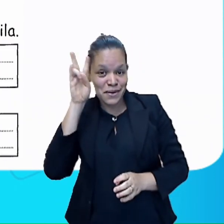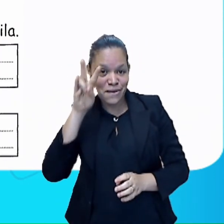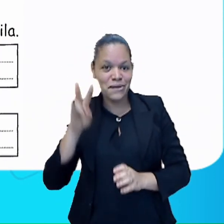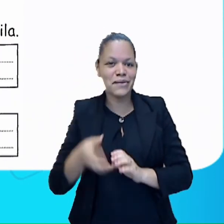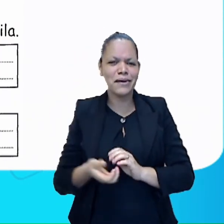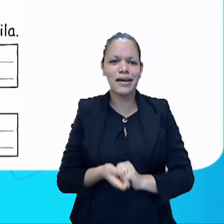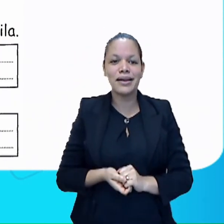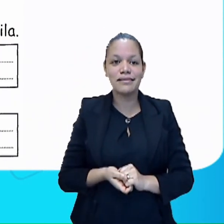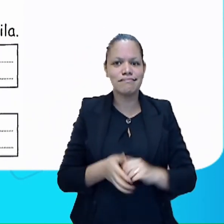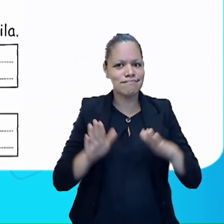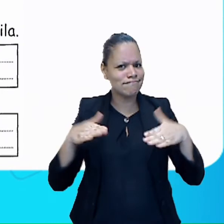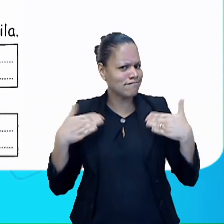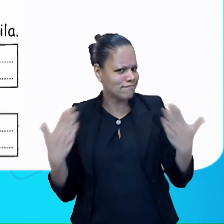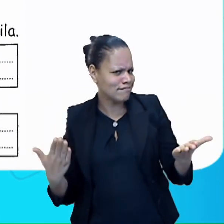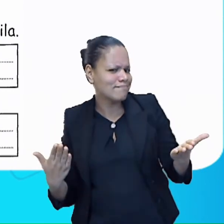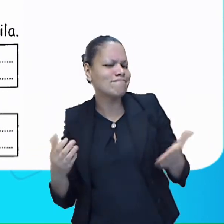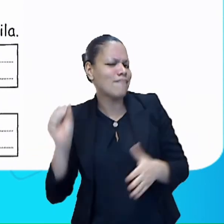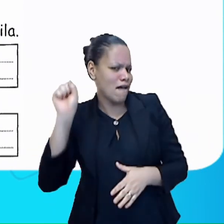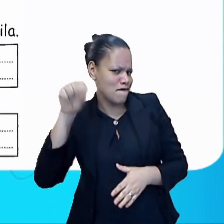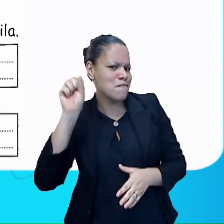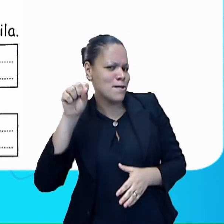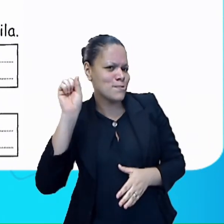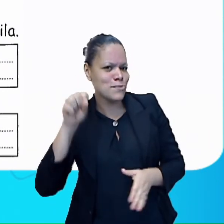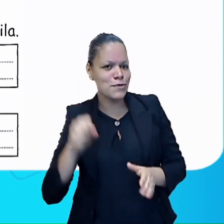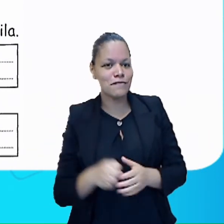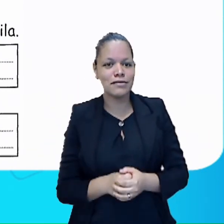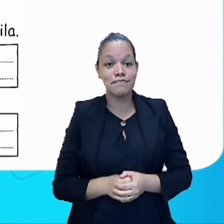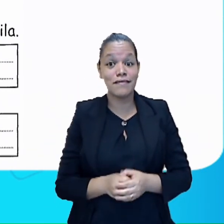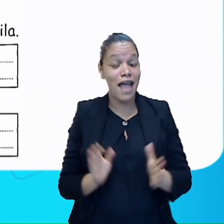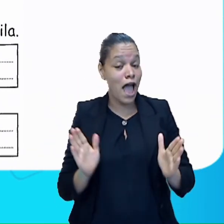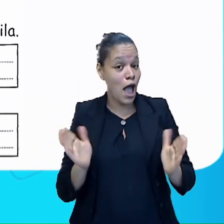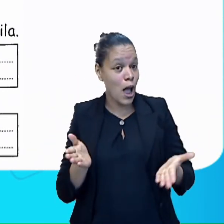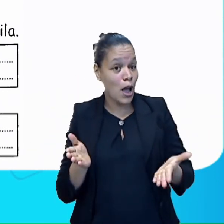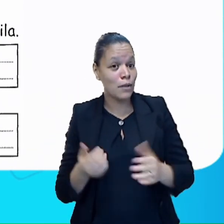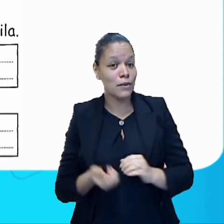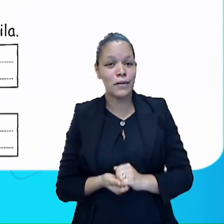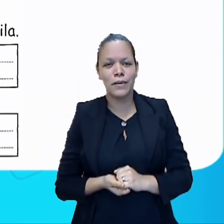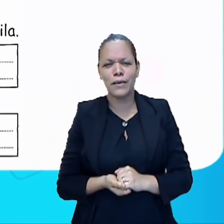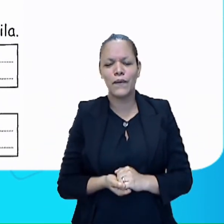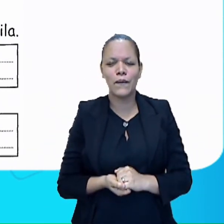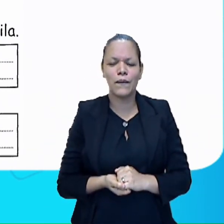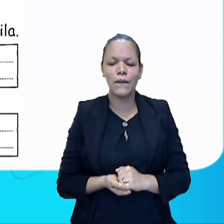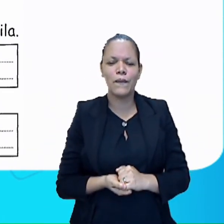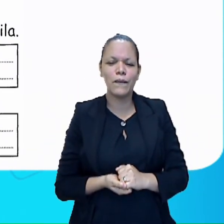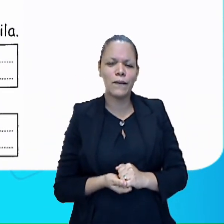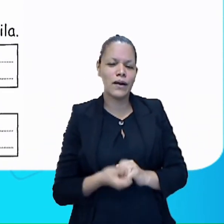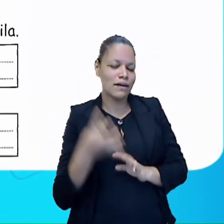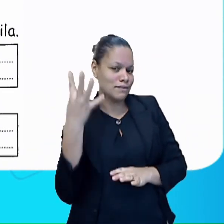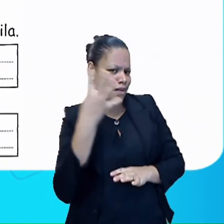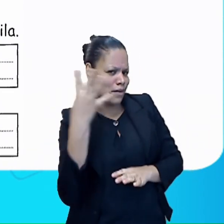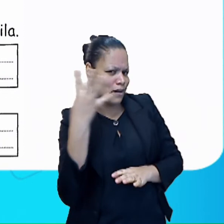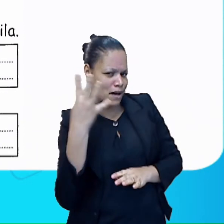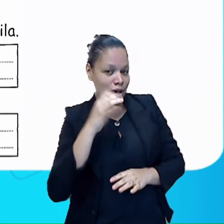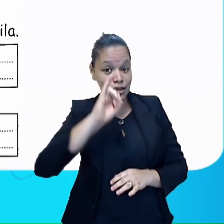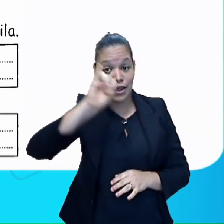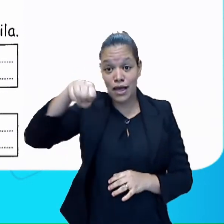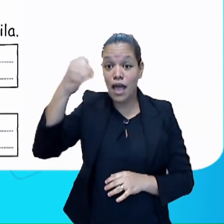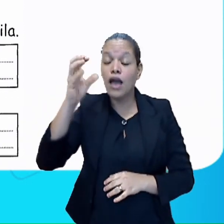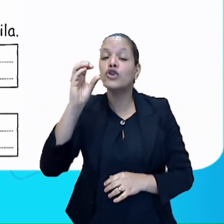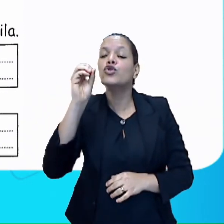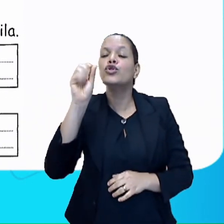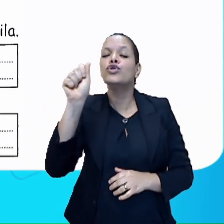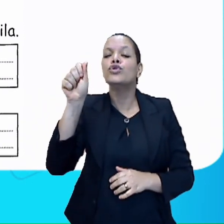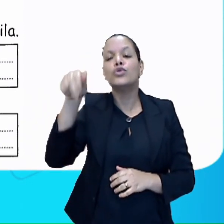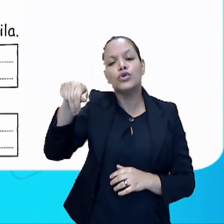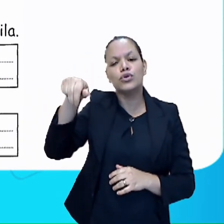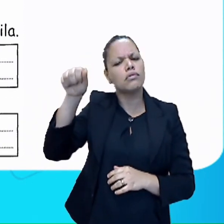bem. Afirmativa. E a nosso último exemplo aqui desse exercício. Joana não